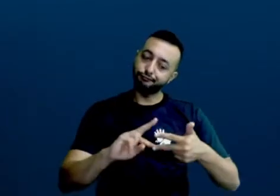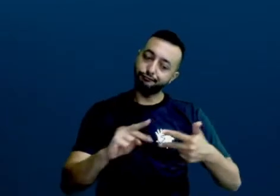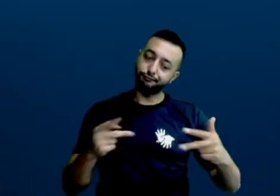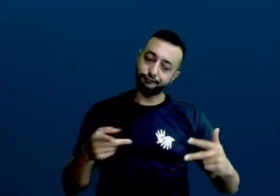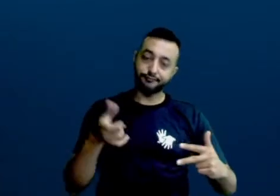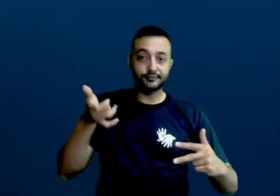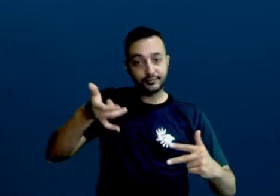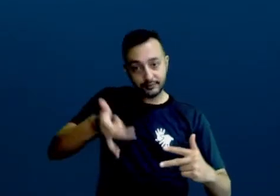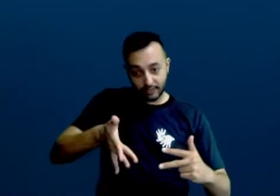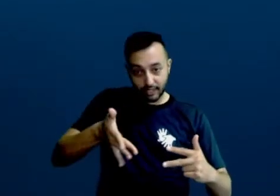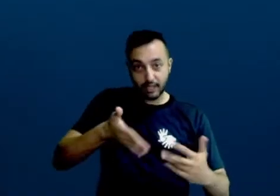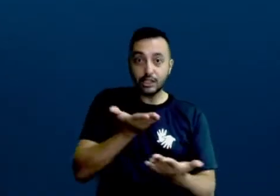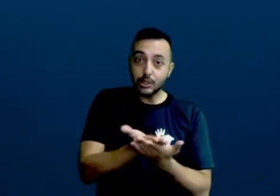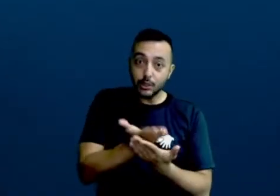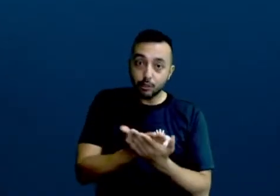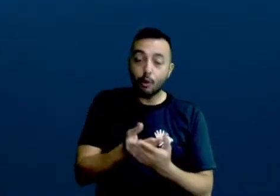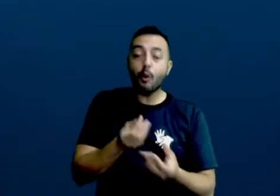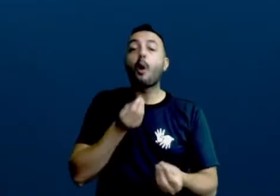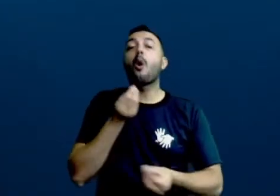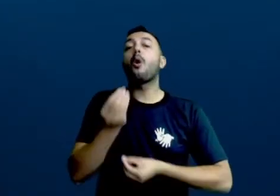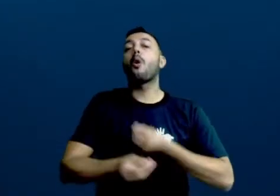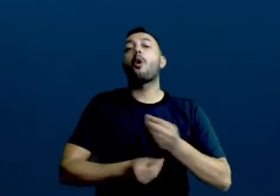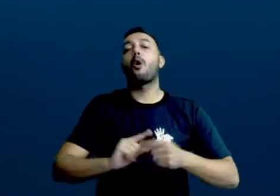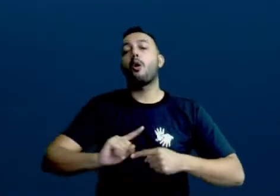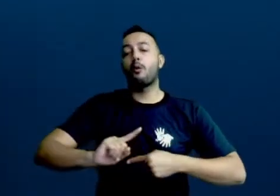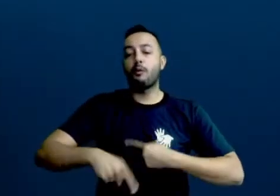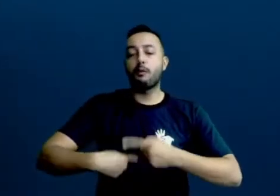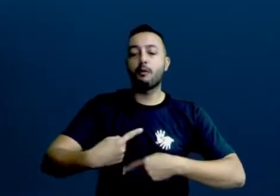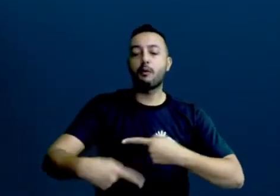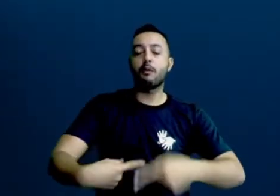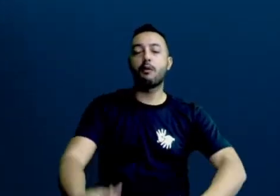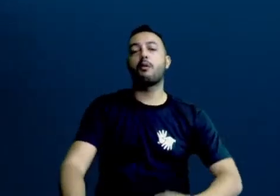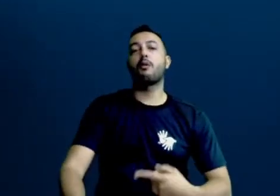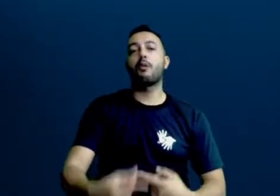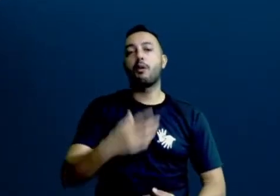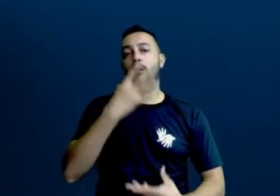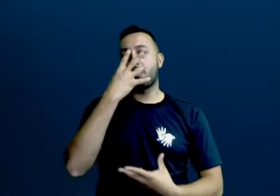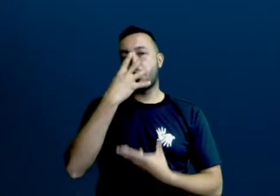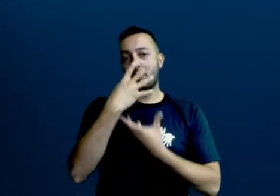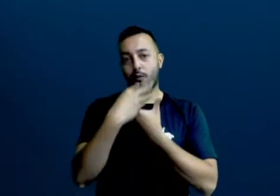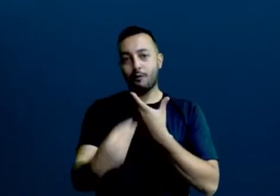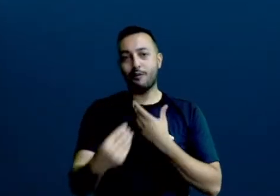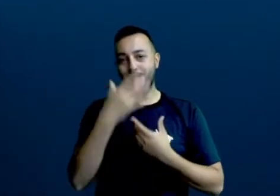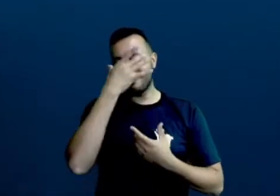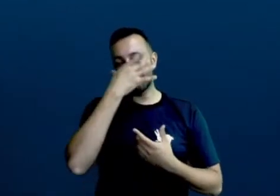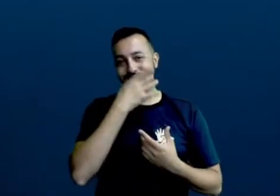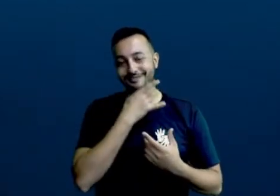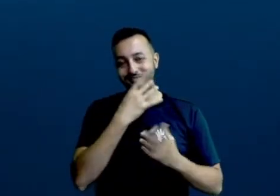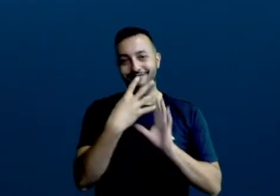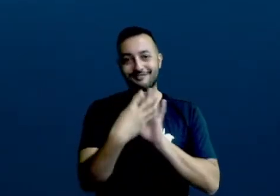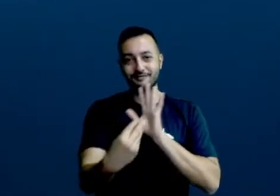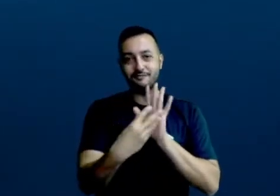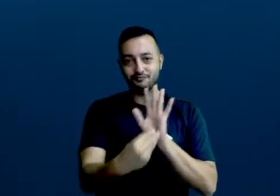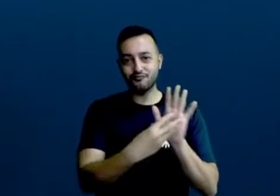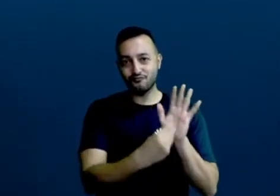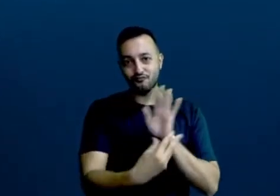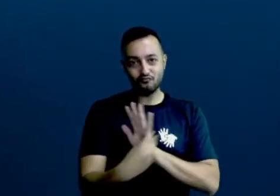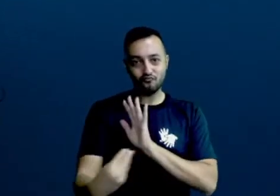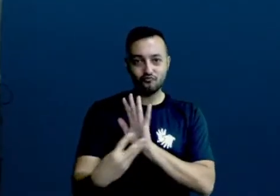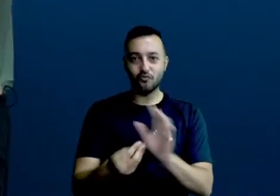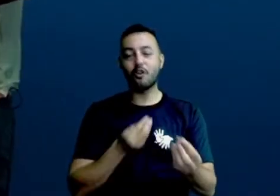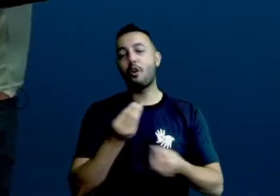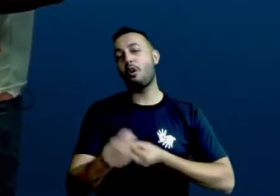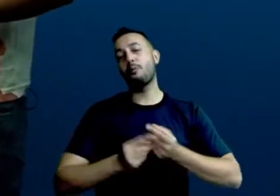como esse genes eles vão ser transmitidos para gerações futuras Tá certo como vai se dar esse